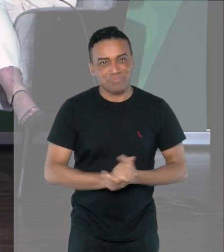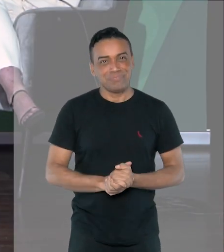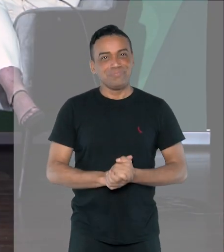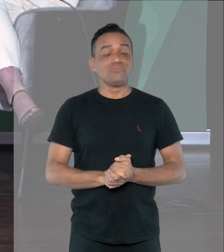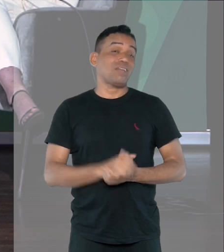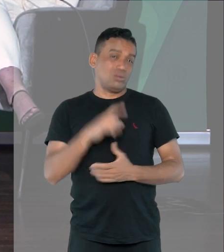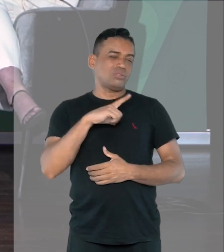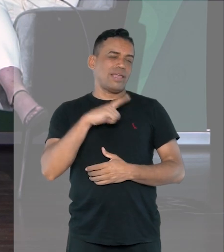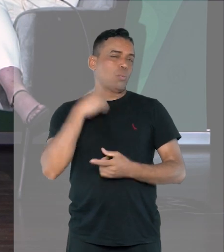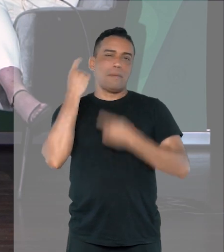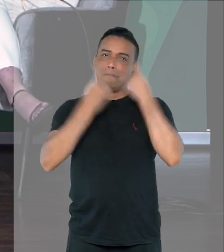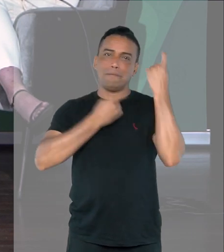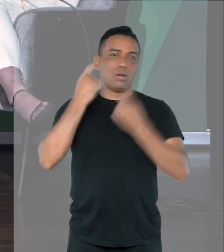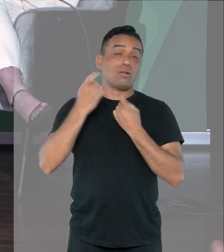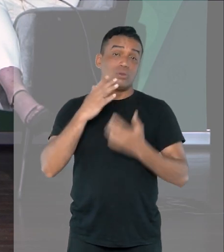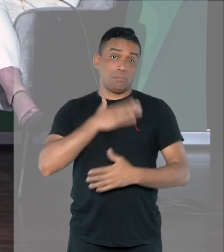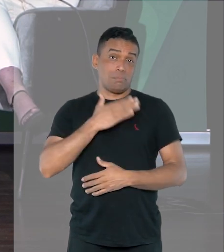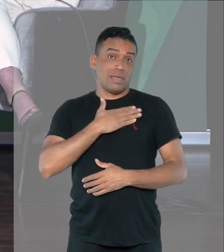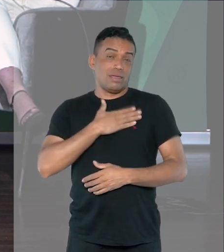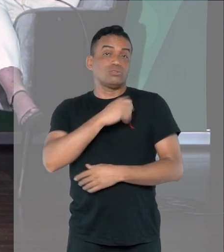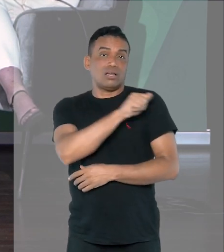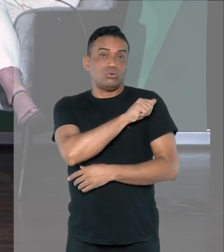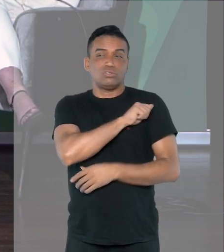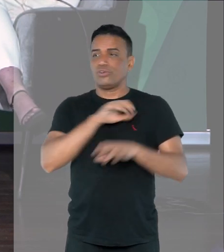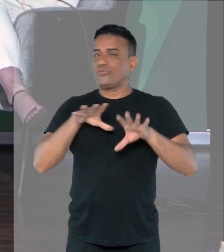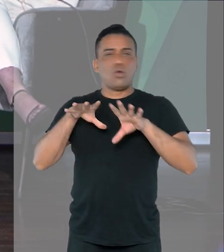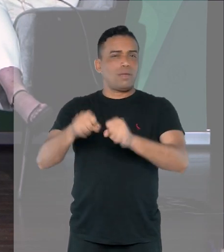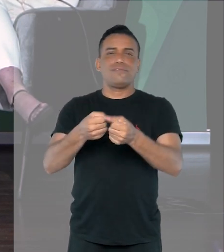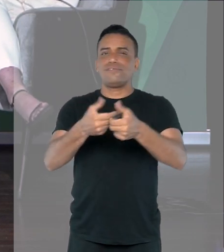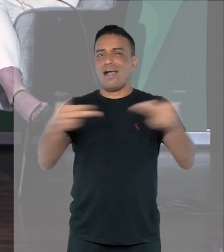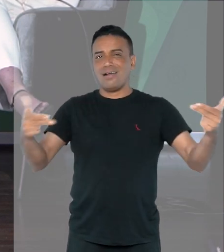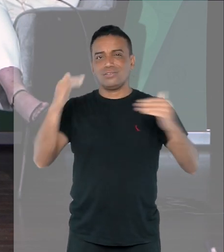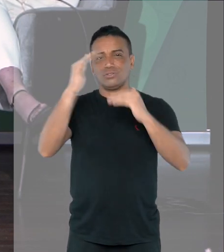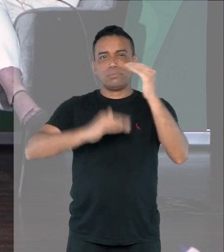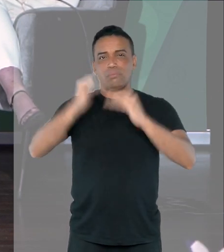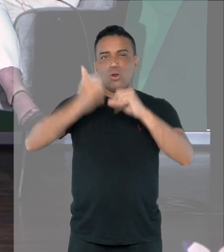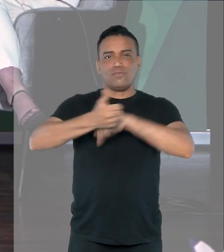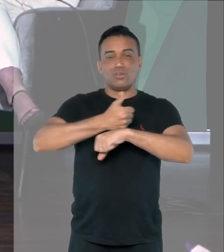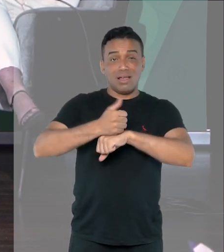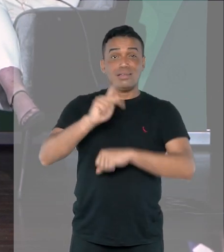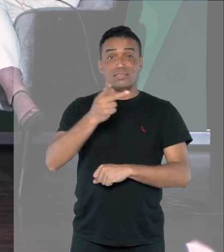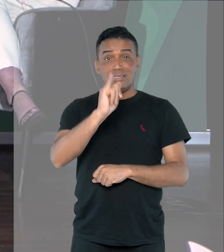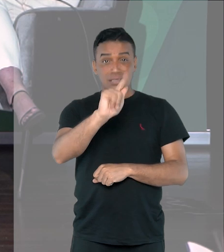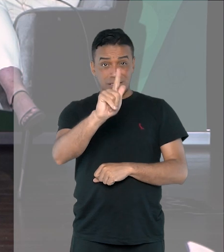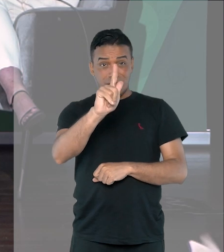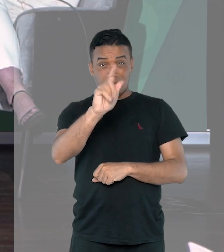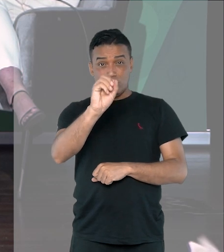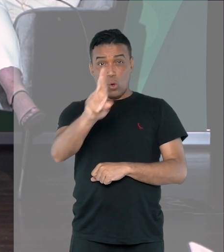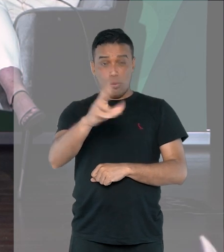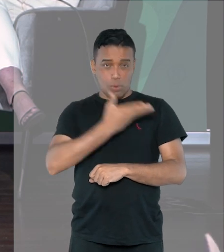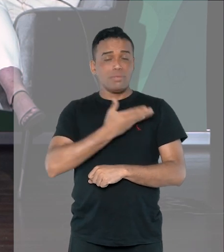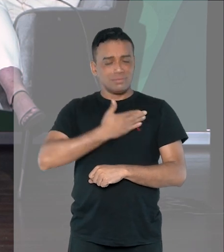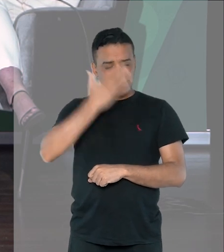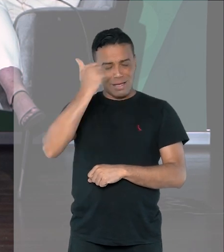Olha, eu tenho uma preocupação com os meus alunos. Eu formei muita gente, né? O Igor sabe disso, eu formei muita gente, e tem